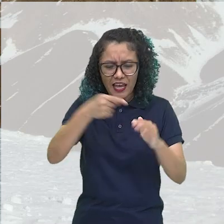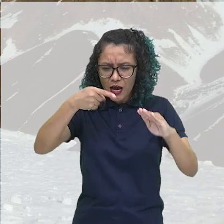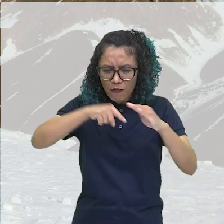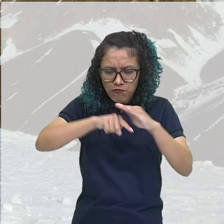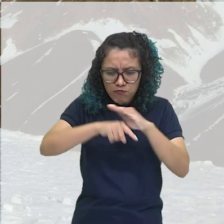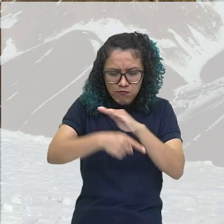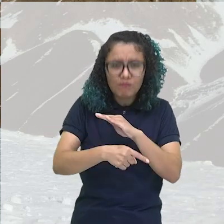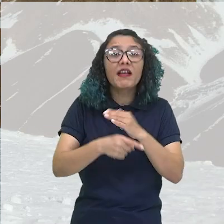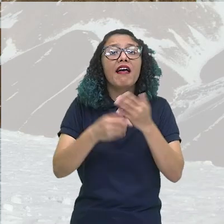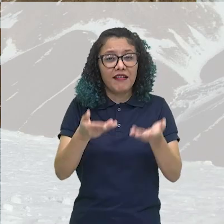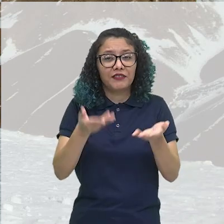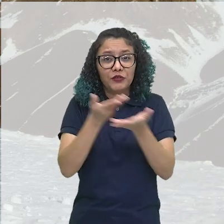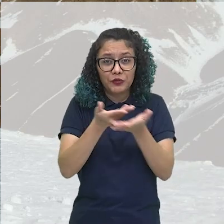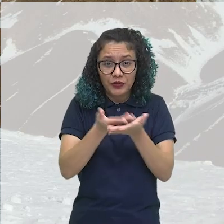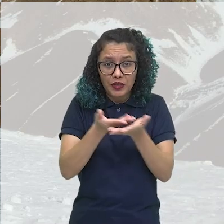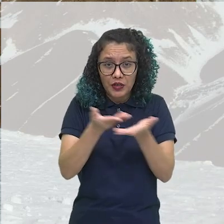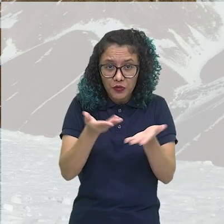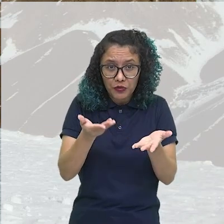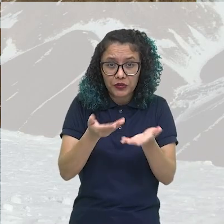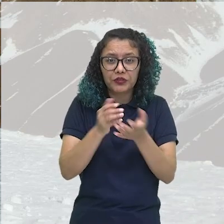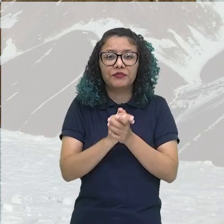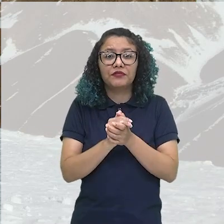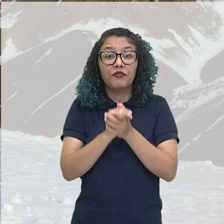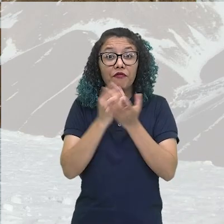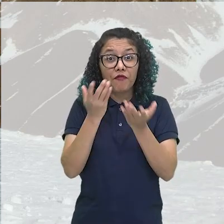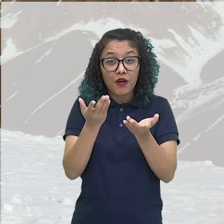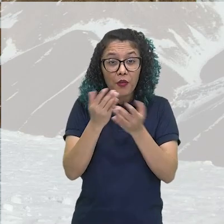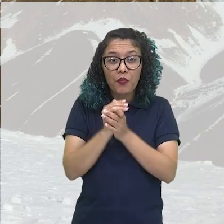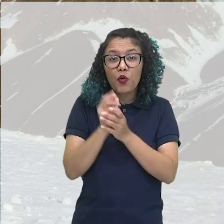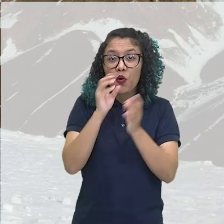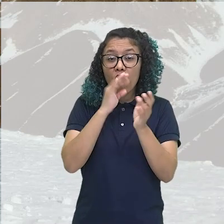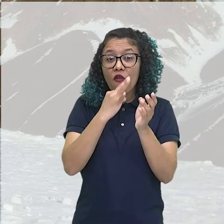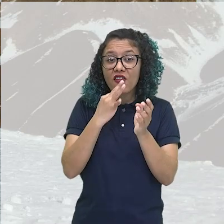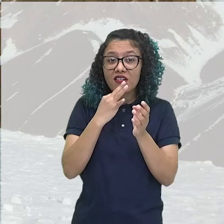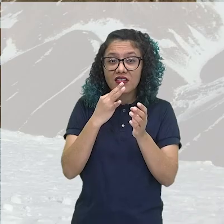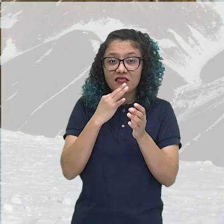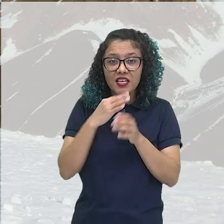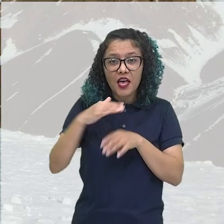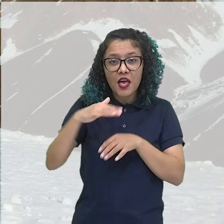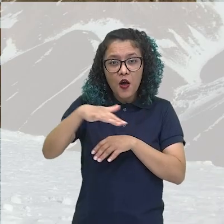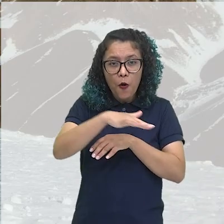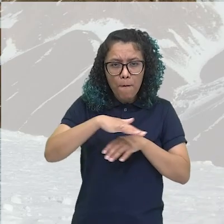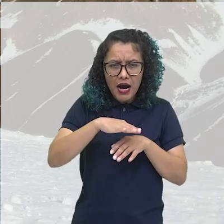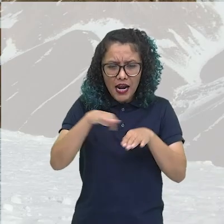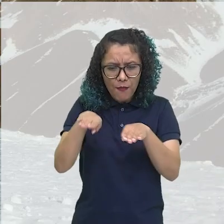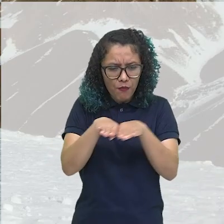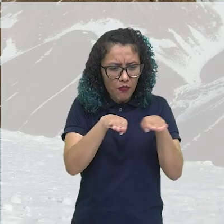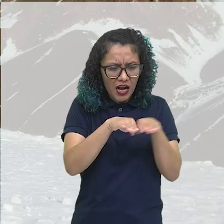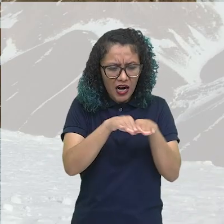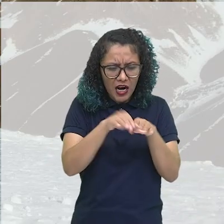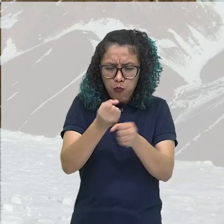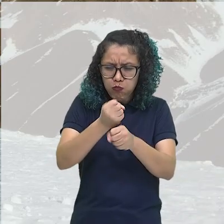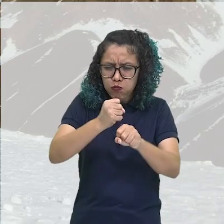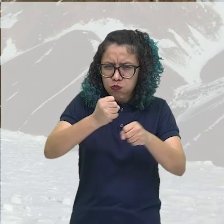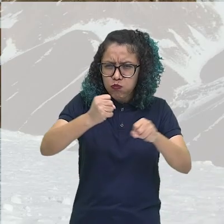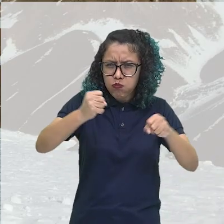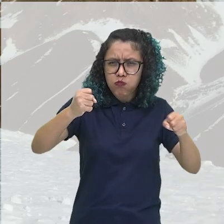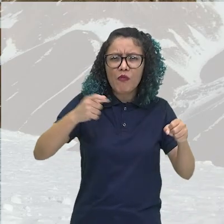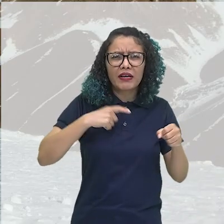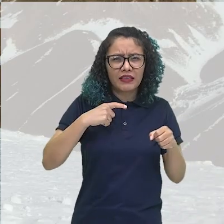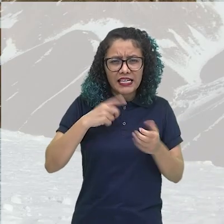fazer na nossa aula de hoje. Nós vamos descobrir um mundo fascinante de placas gigantes que estão